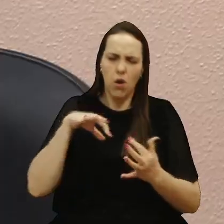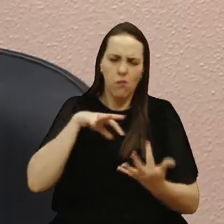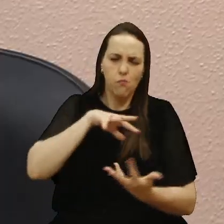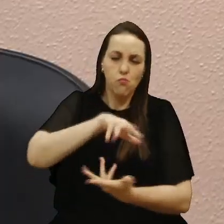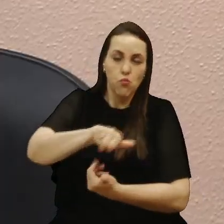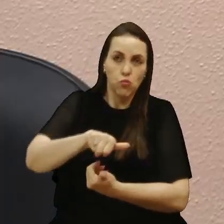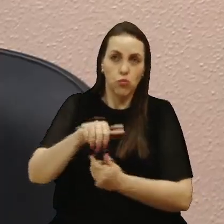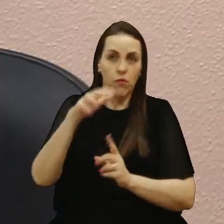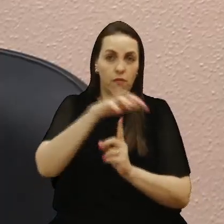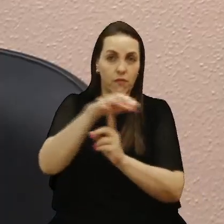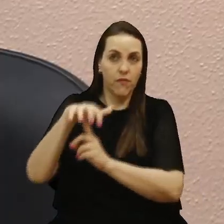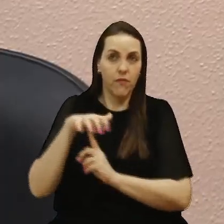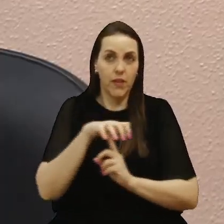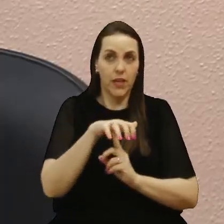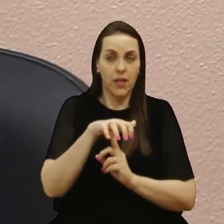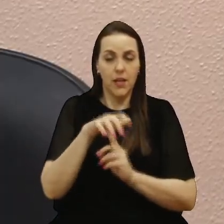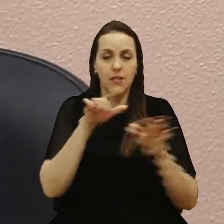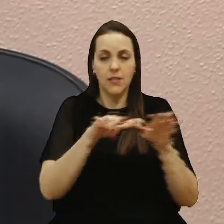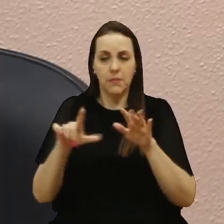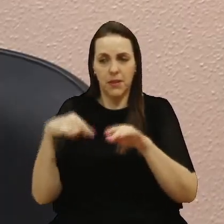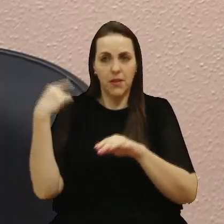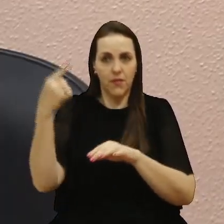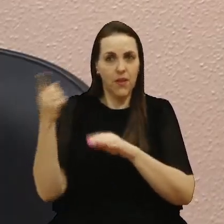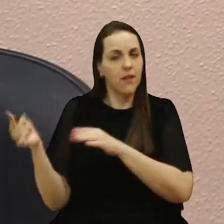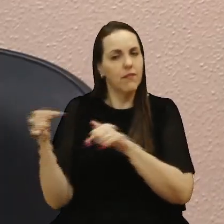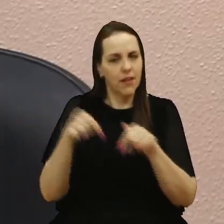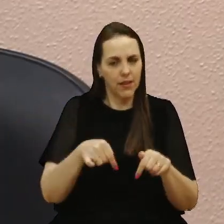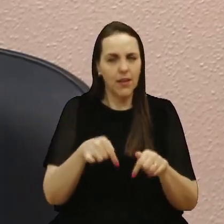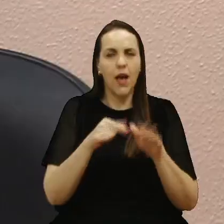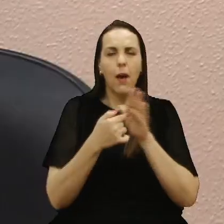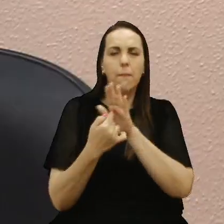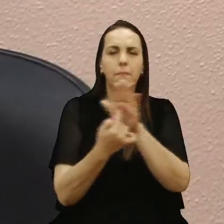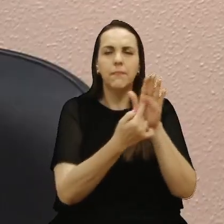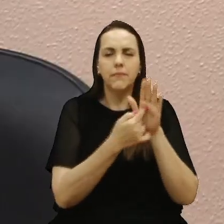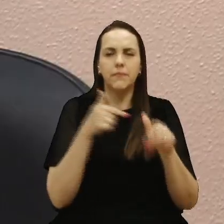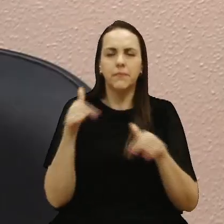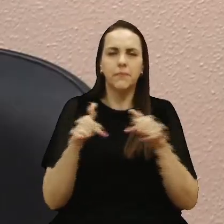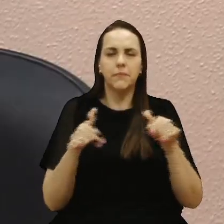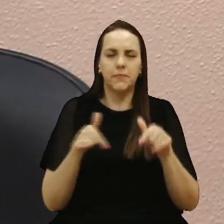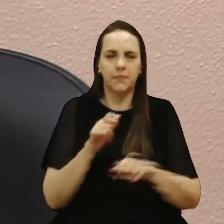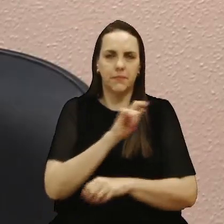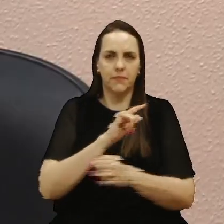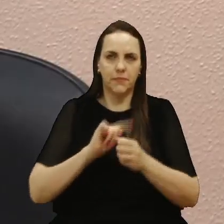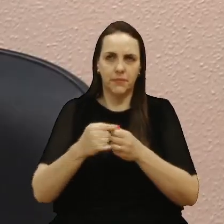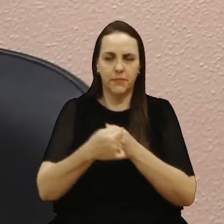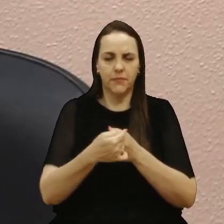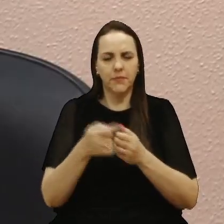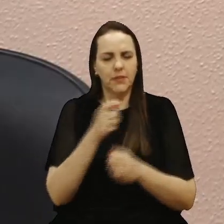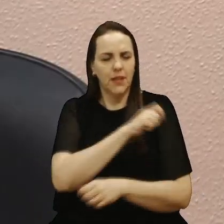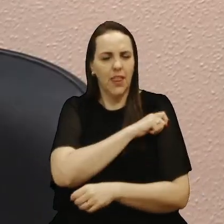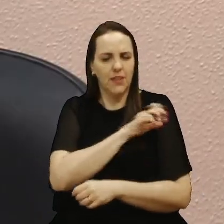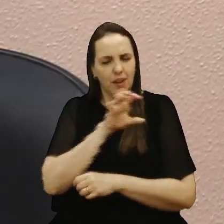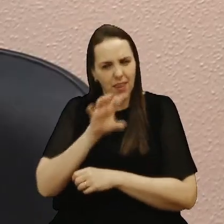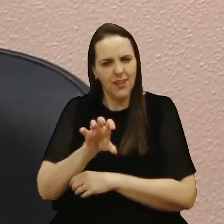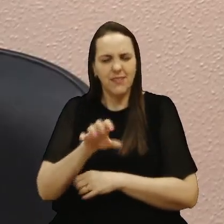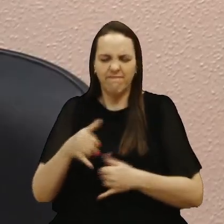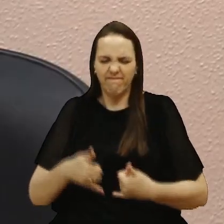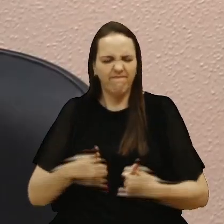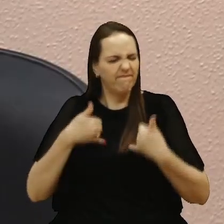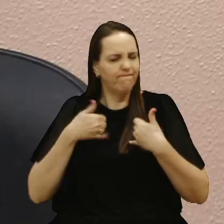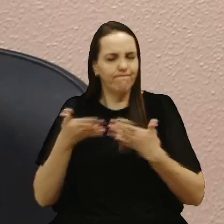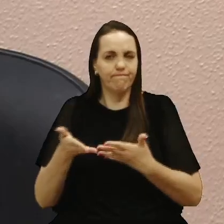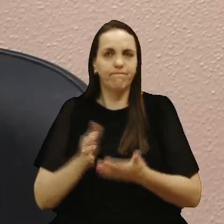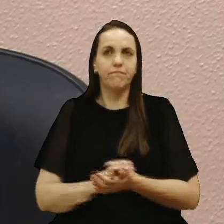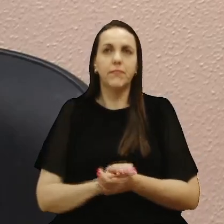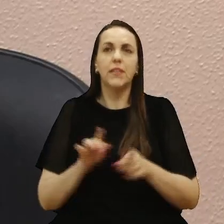vem vou trazer ela aqui para que ela possa apresentar o seu trabalho para a nossa cidade, mas ter estudantes assim nos orgulha muito. E não poderia deixar de destacar